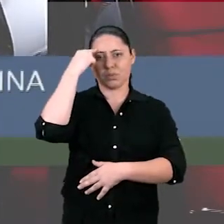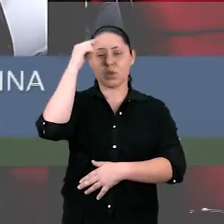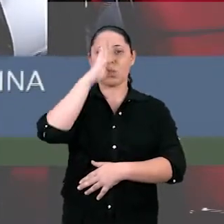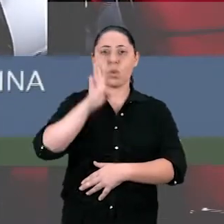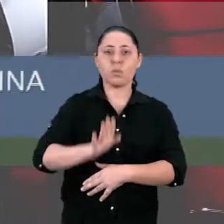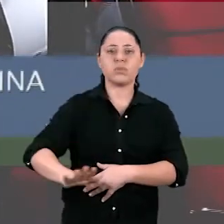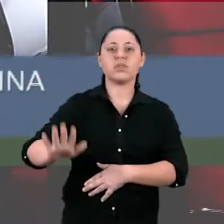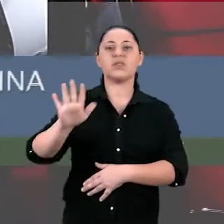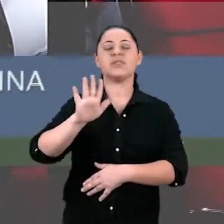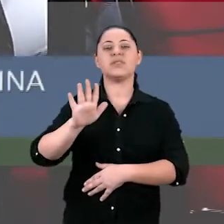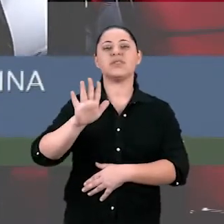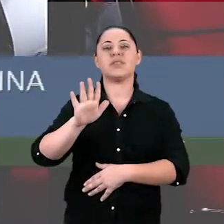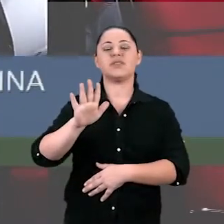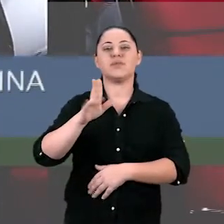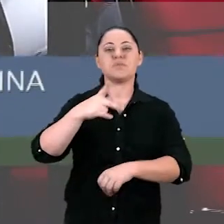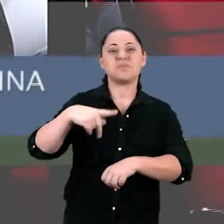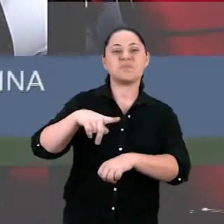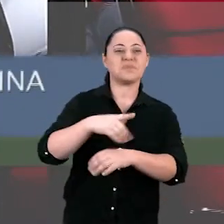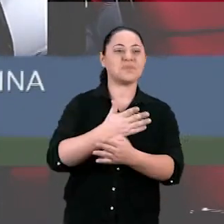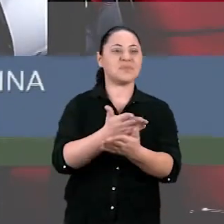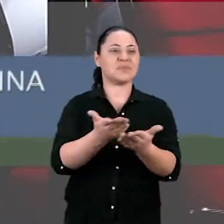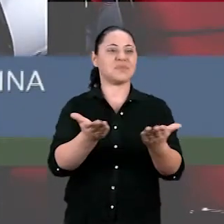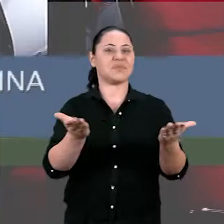do Brasil, de nossa nação,